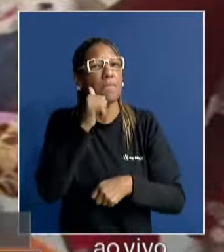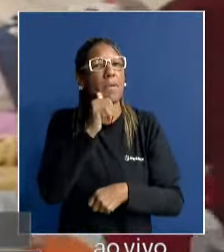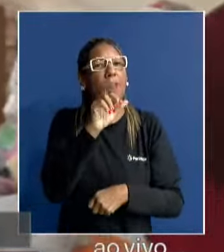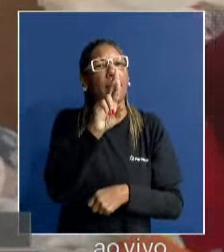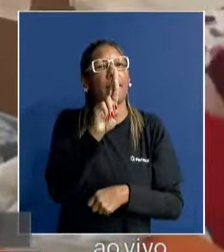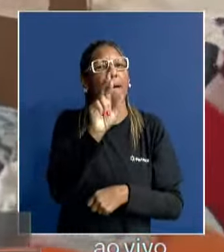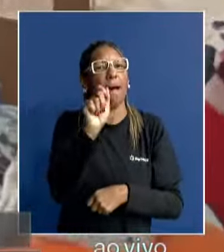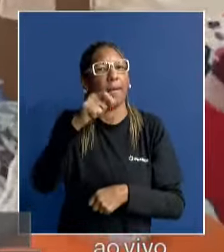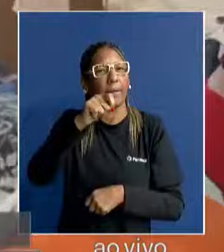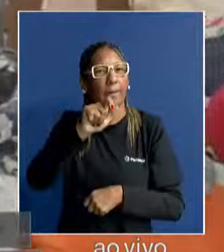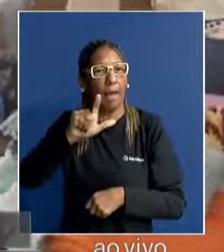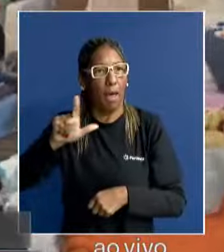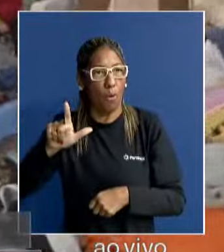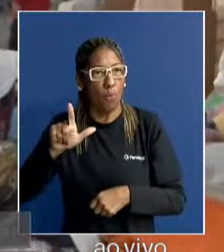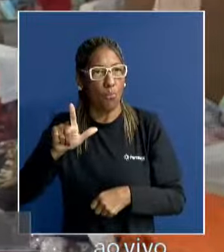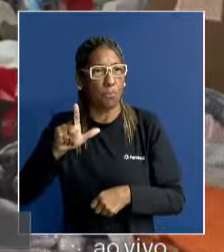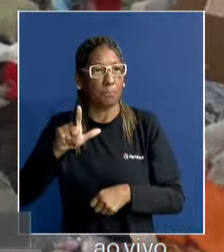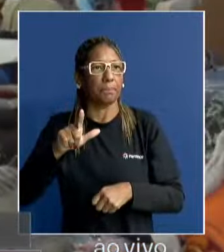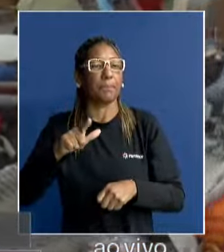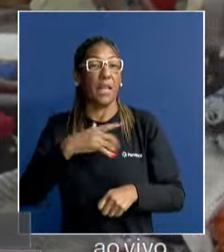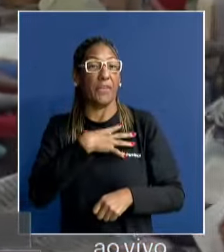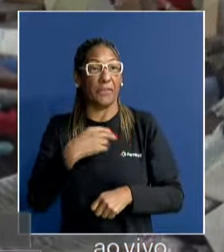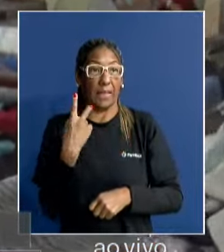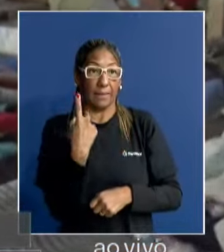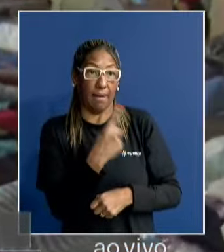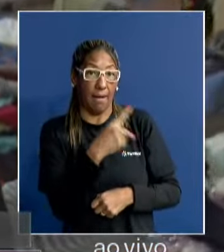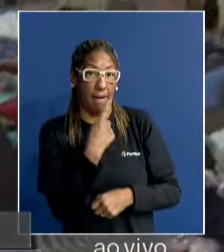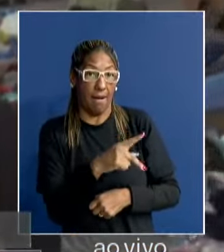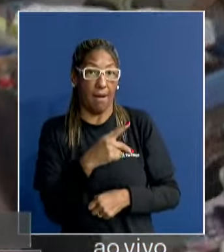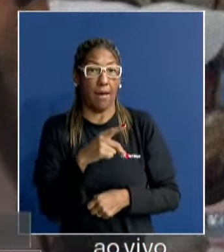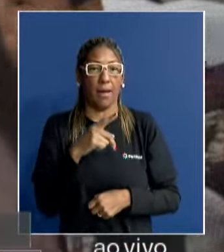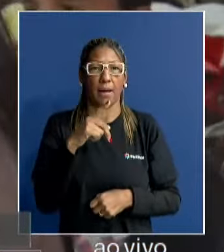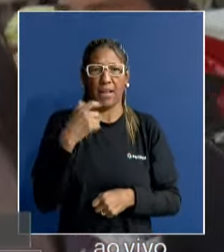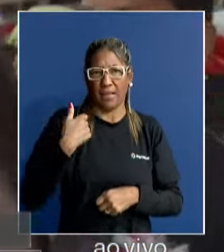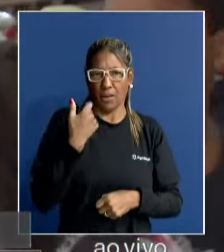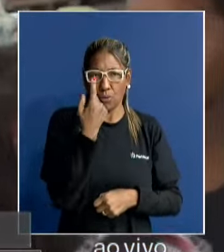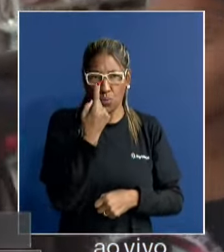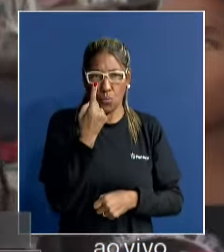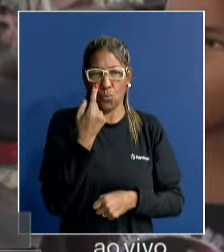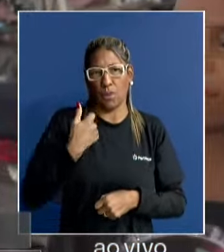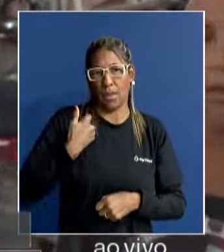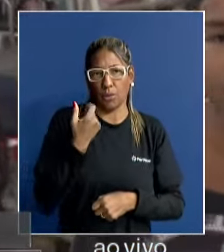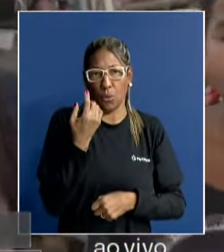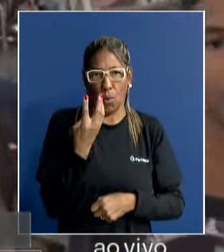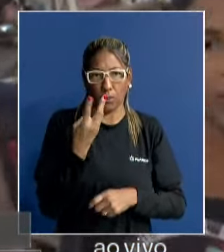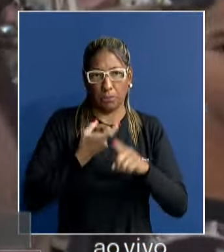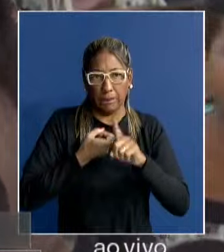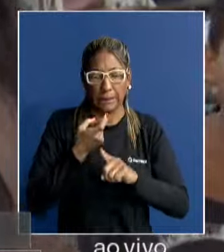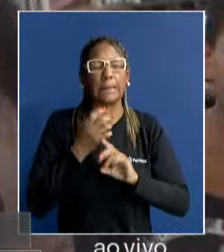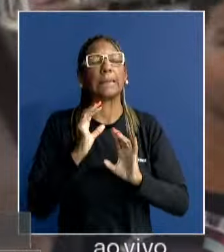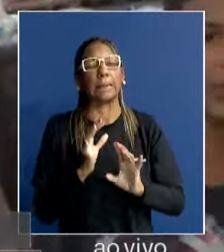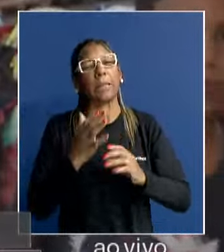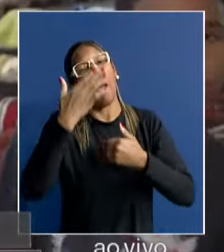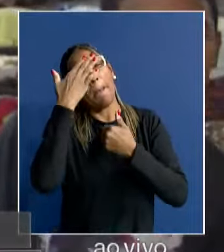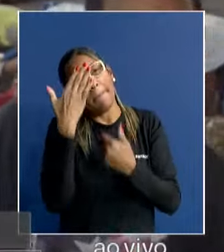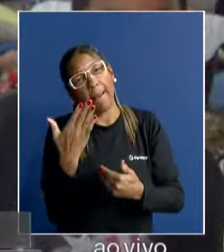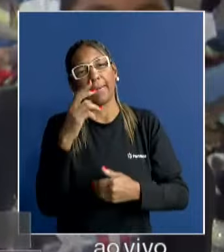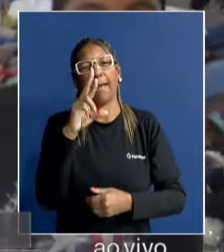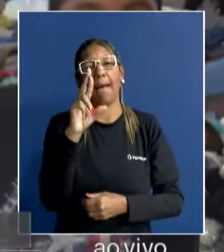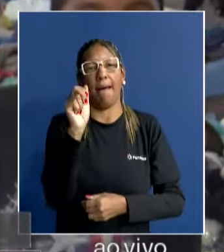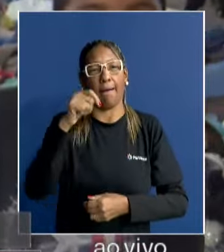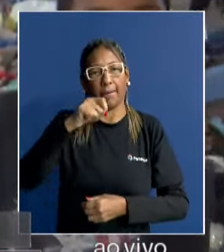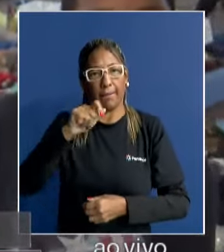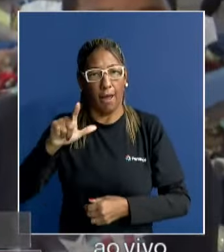que tá ficando aqui no abrigo. Essa é a Bianca, pequena filha dela, de 1 ano e 8, né, a Bianca? 1 ano e 4. 1 ano e 4, perfeito, Raquel. Muito obrigada por conversar